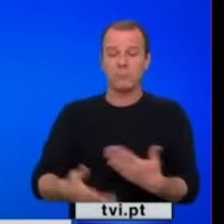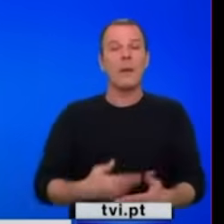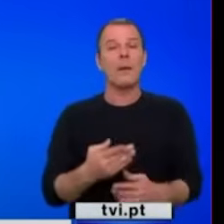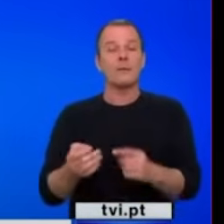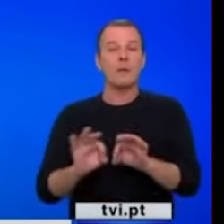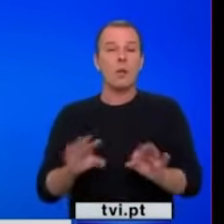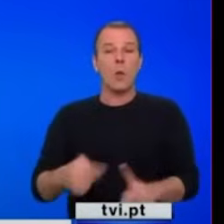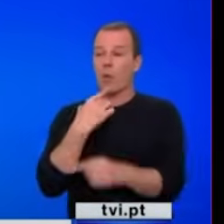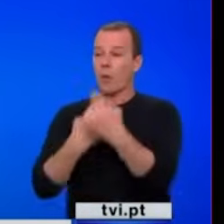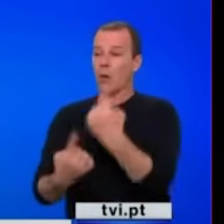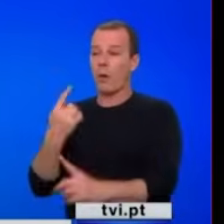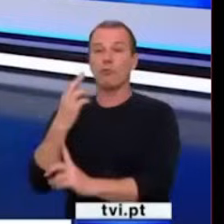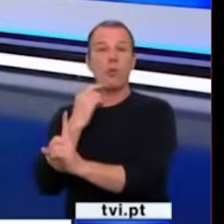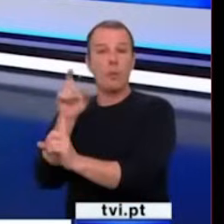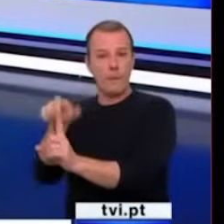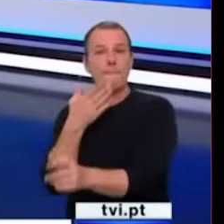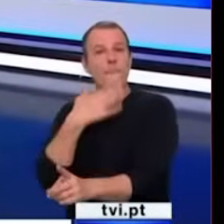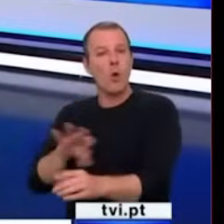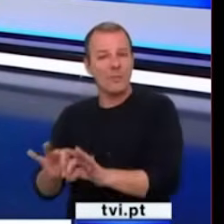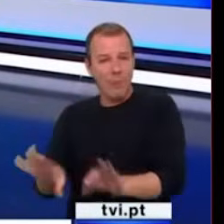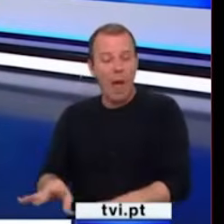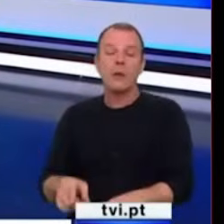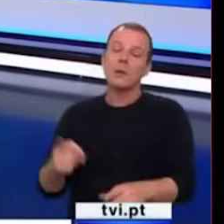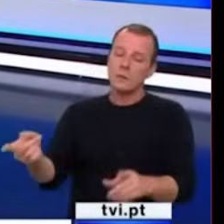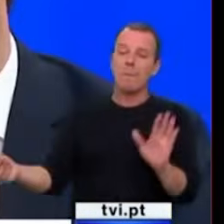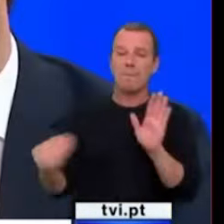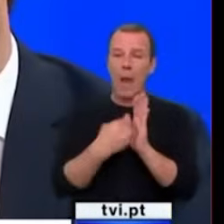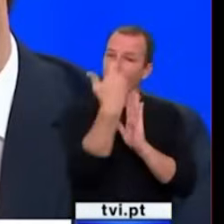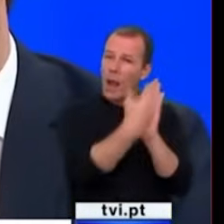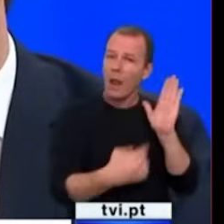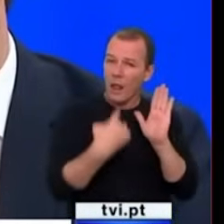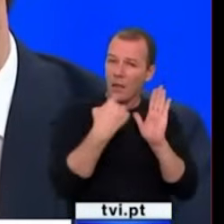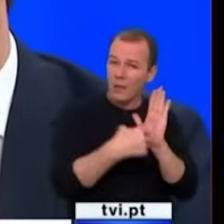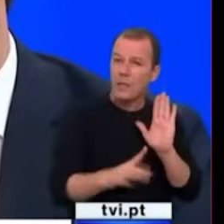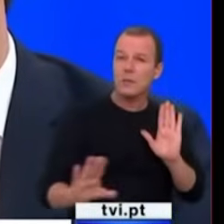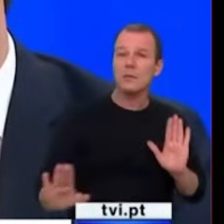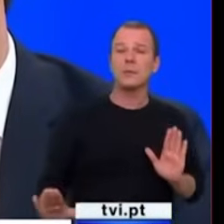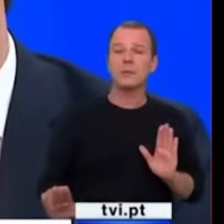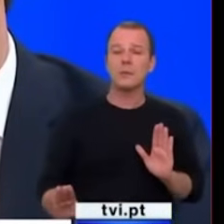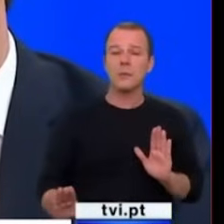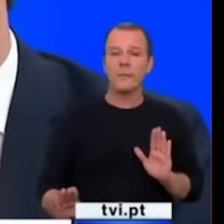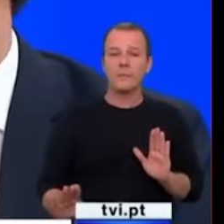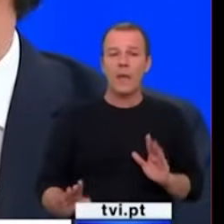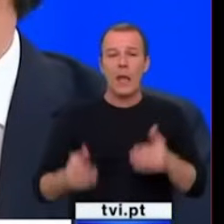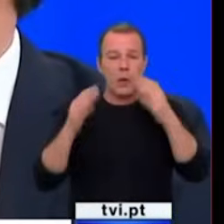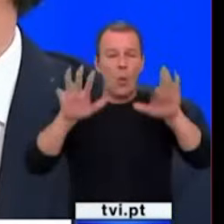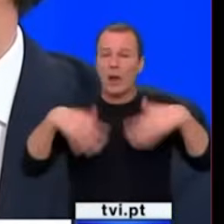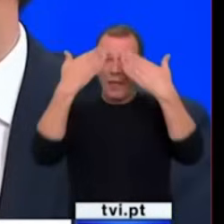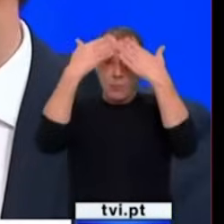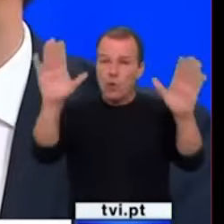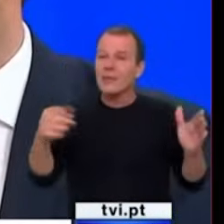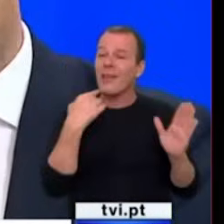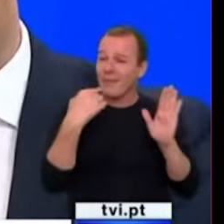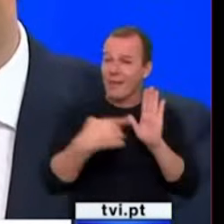exemplo André Ventura também recorreu é Está prevista no estado de direito em qualquer estar direito em qualquer democracia